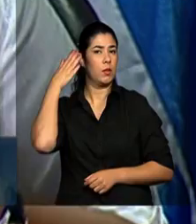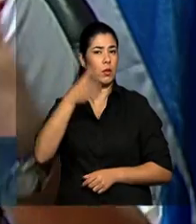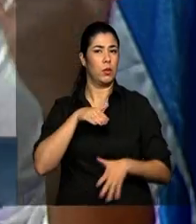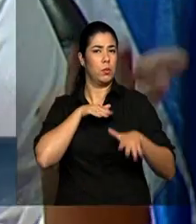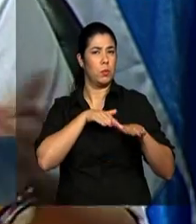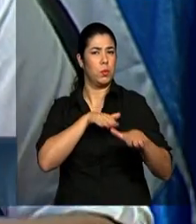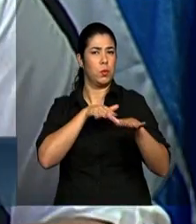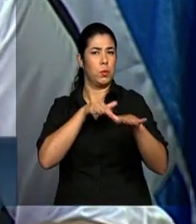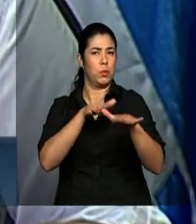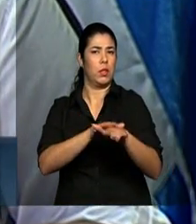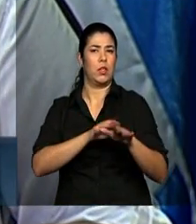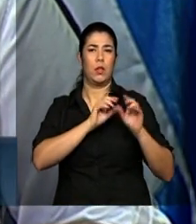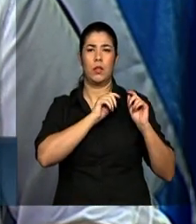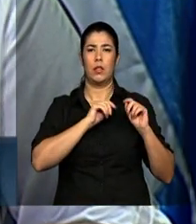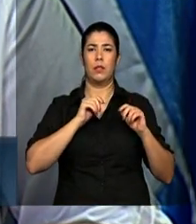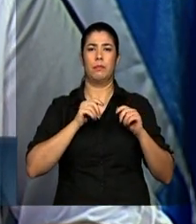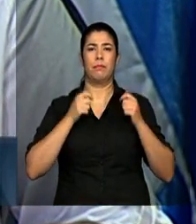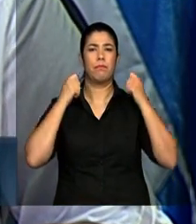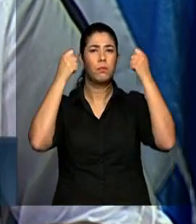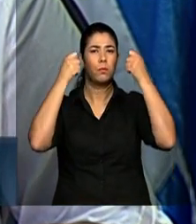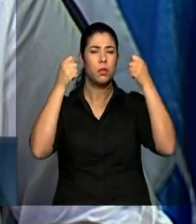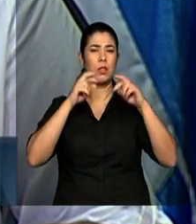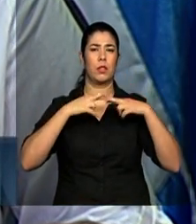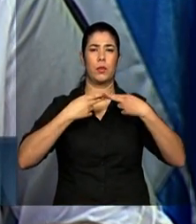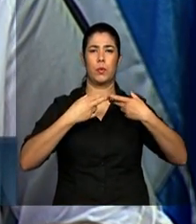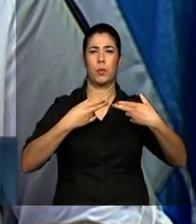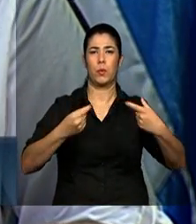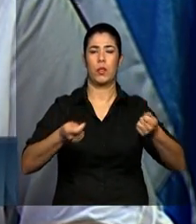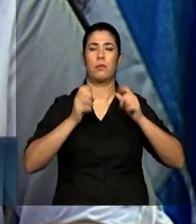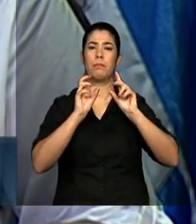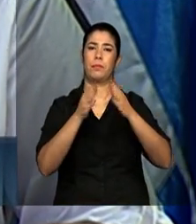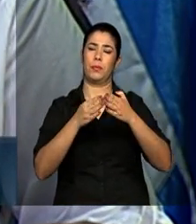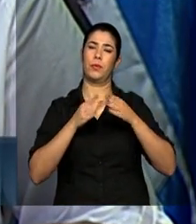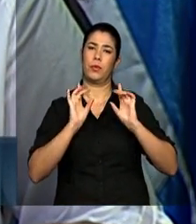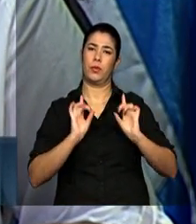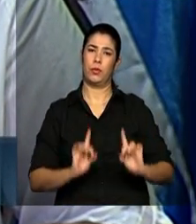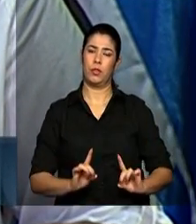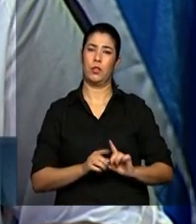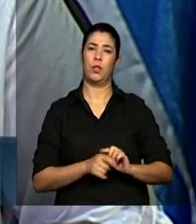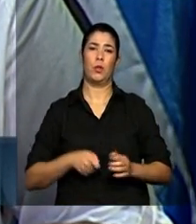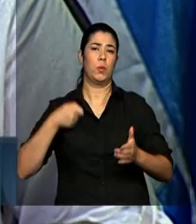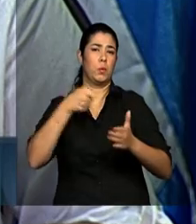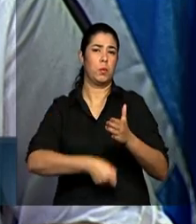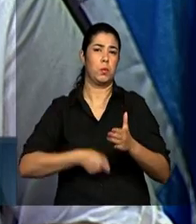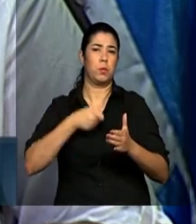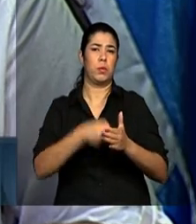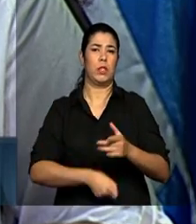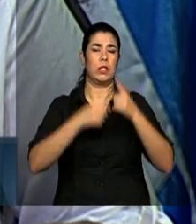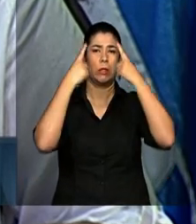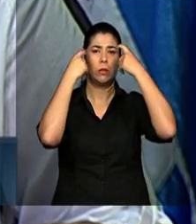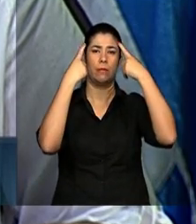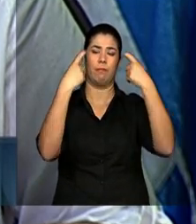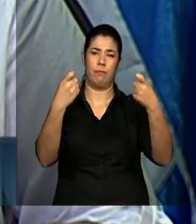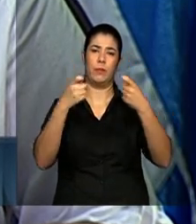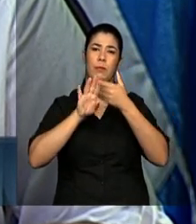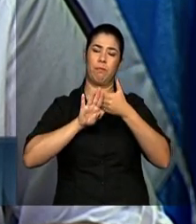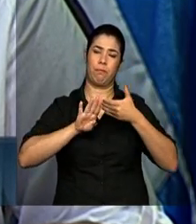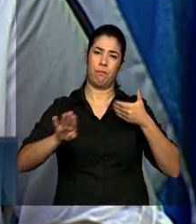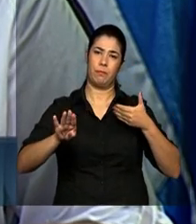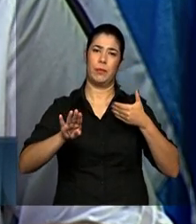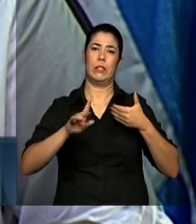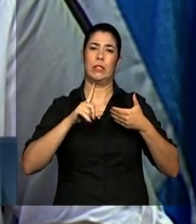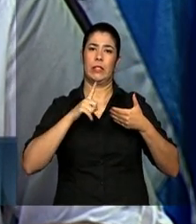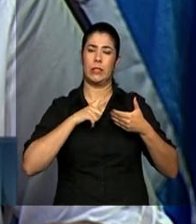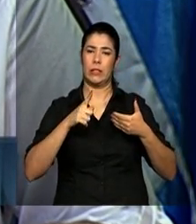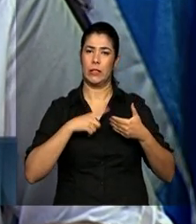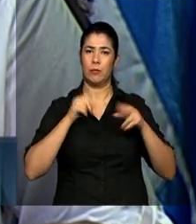Marcha das Margaridas, mas de todos os outros movimentos. O enfrentamento à violência é uma pauta que, infelizmente, ela